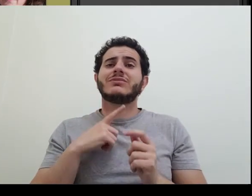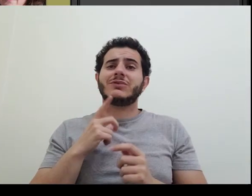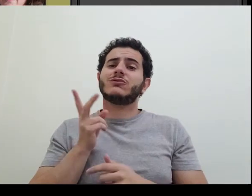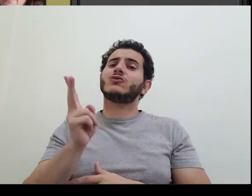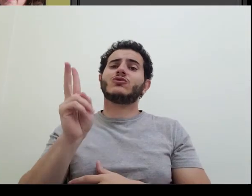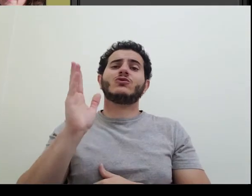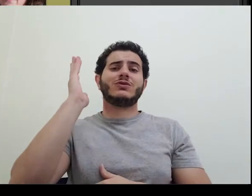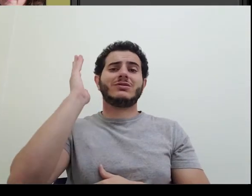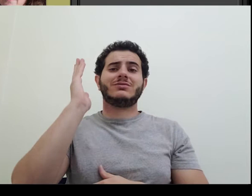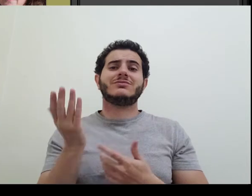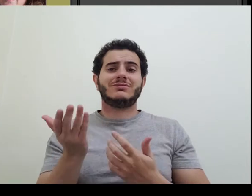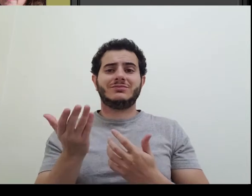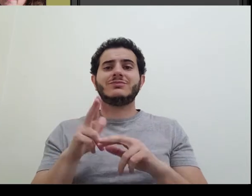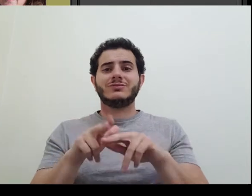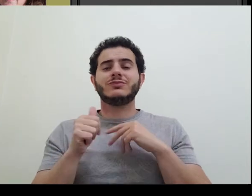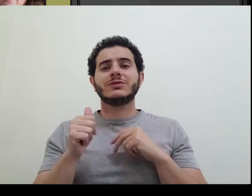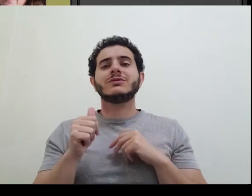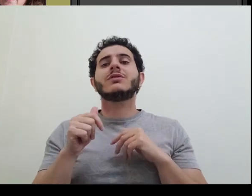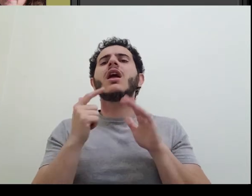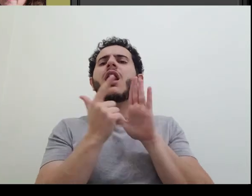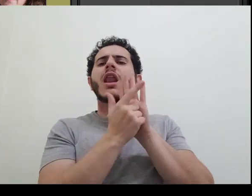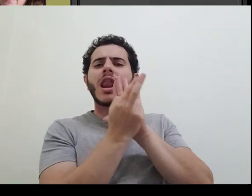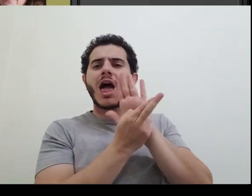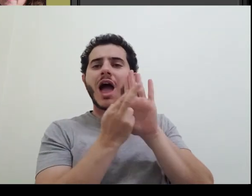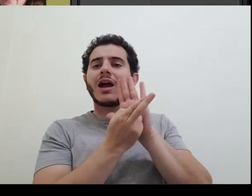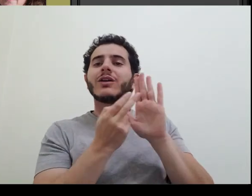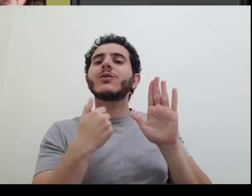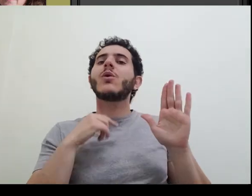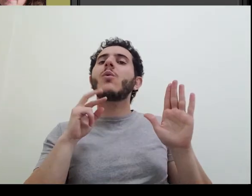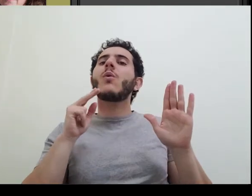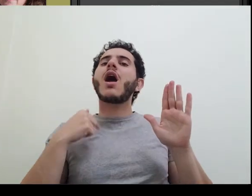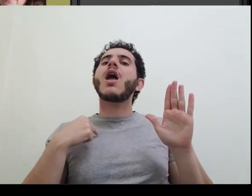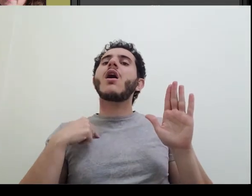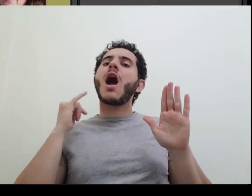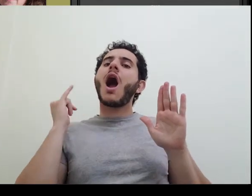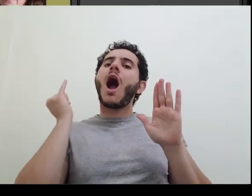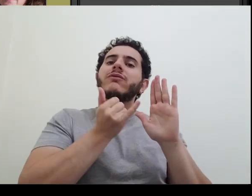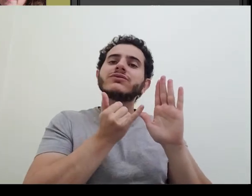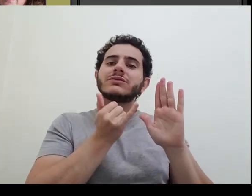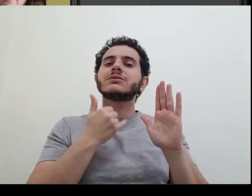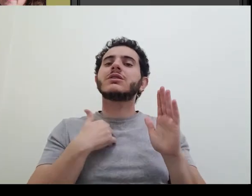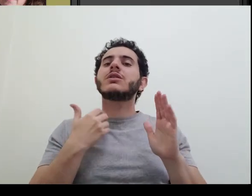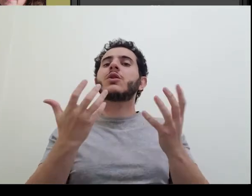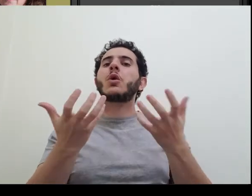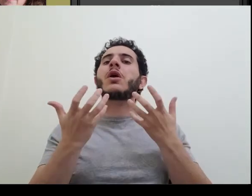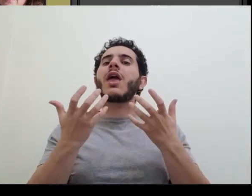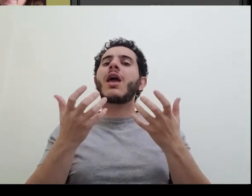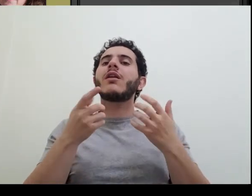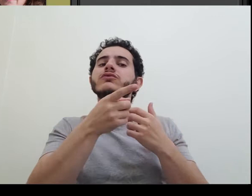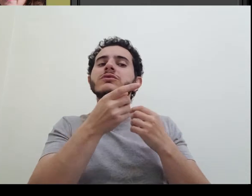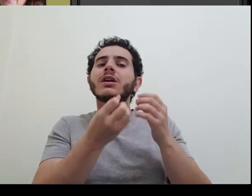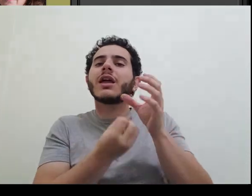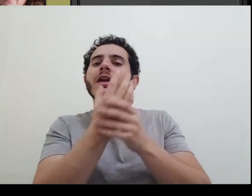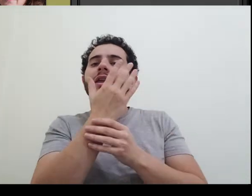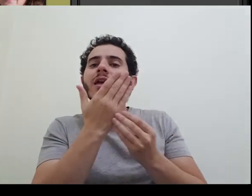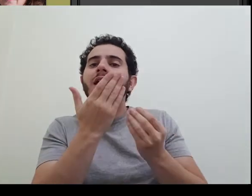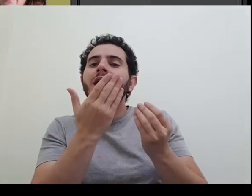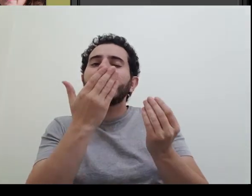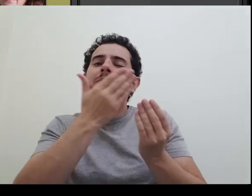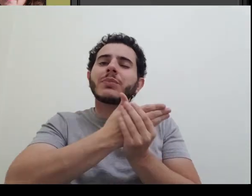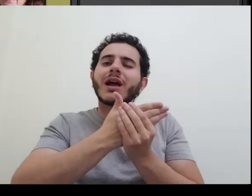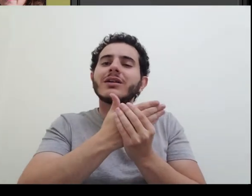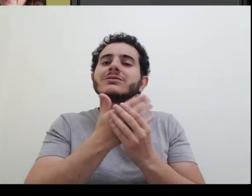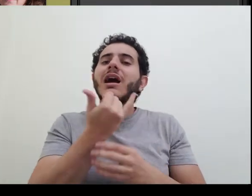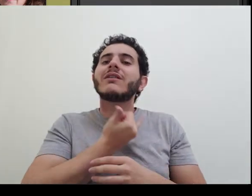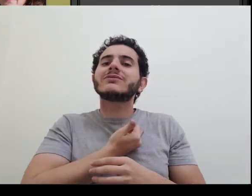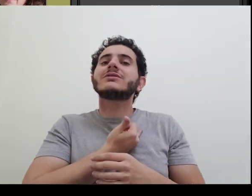todas as fotos. Ó, elas estão todas aqui. O que o Lightroom fez? Ele separou essas 3 fotos, criou uma, vamos chamar assim, não é uma